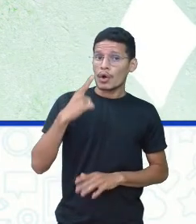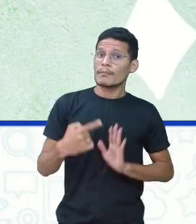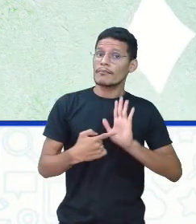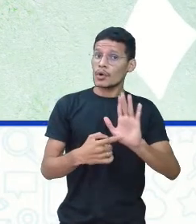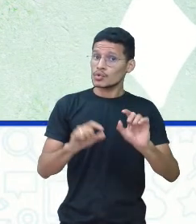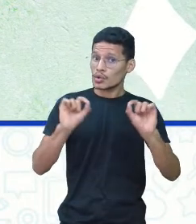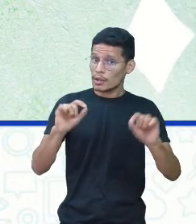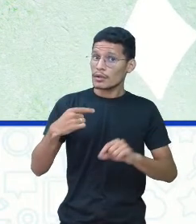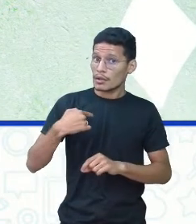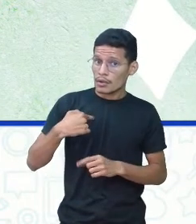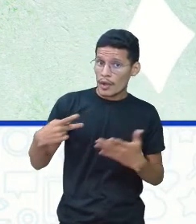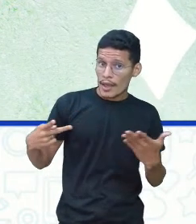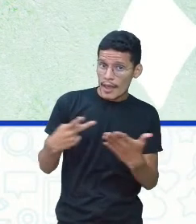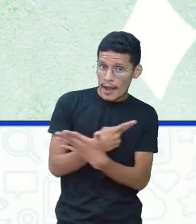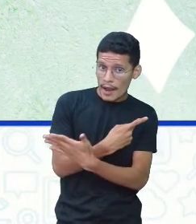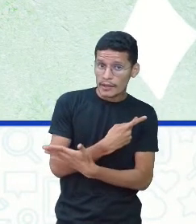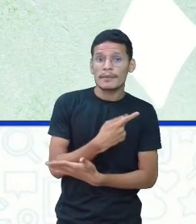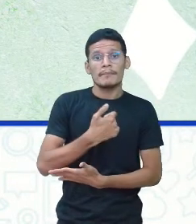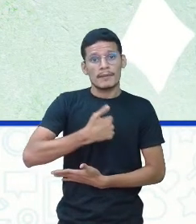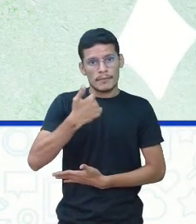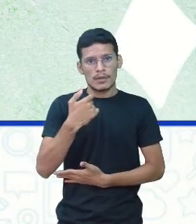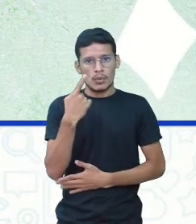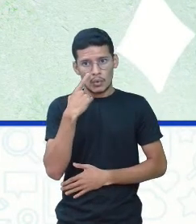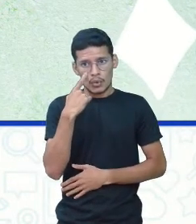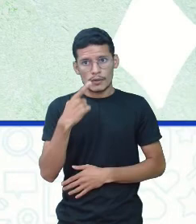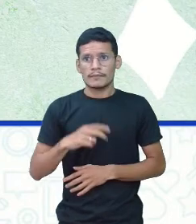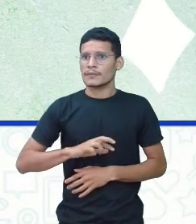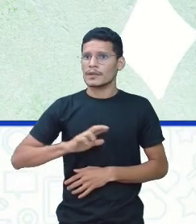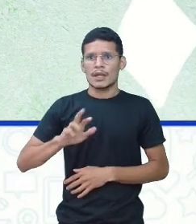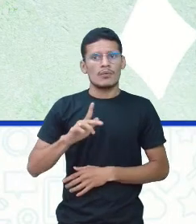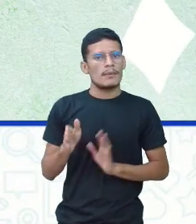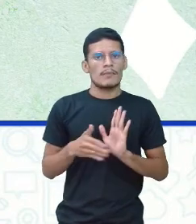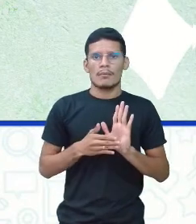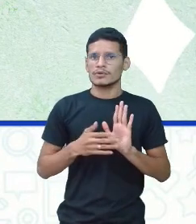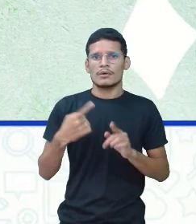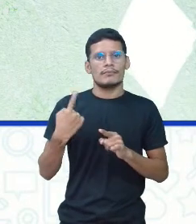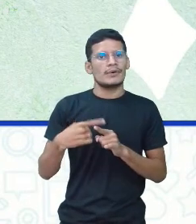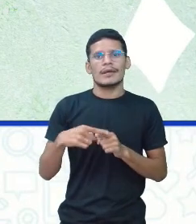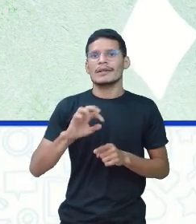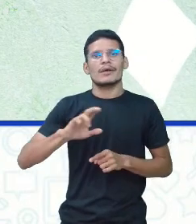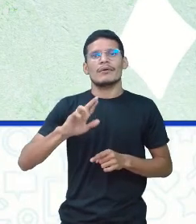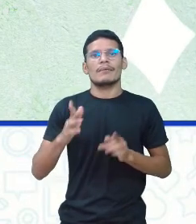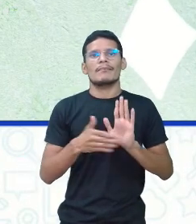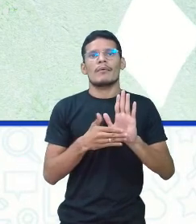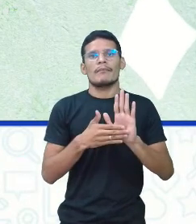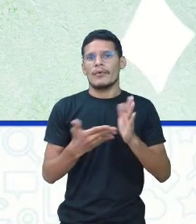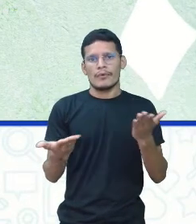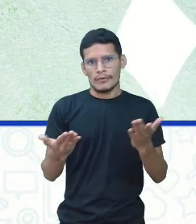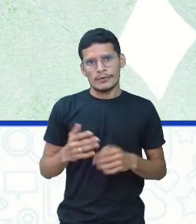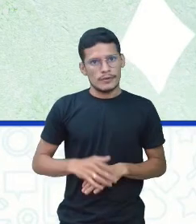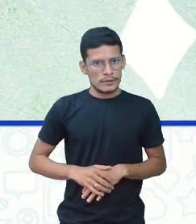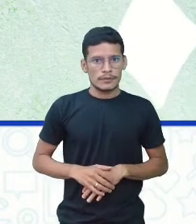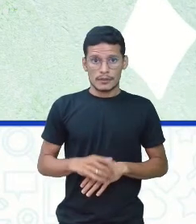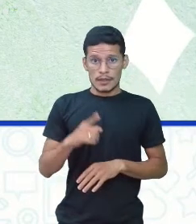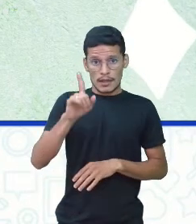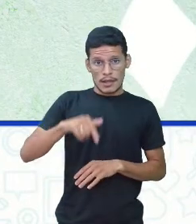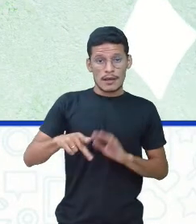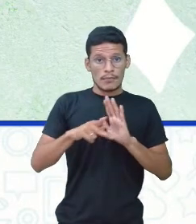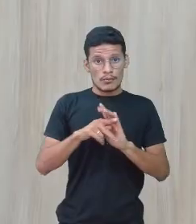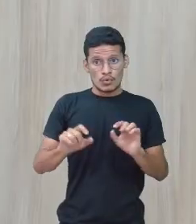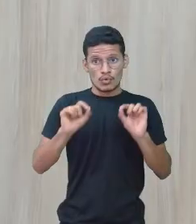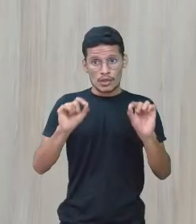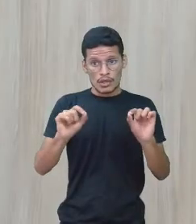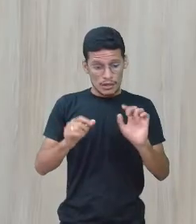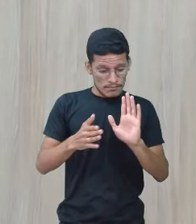vou dizendo das erradas para certa, tá? Não é proporção, porque a ideia não é proporcional, né? A